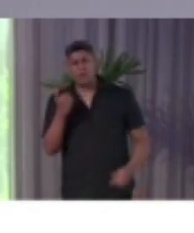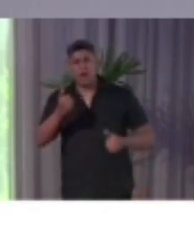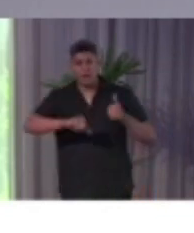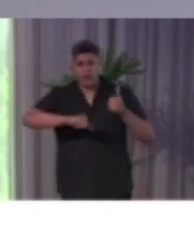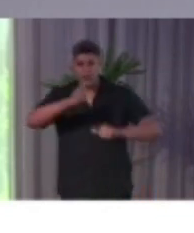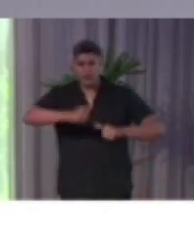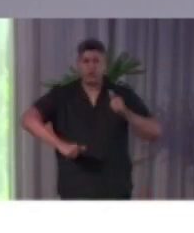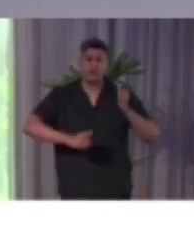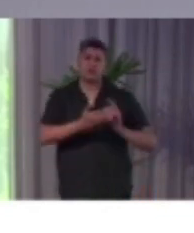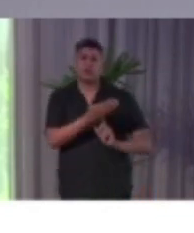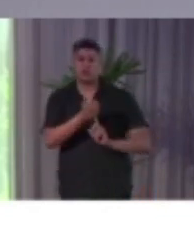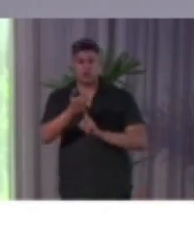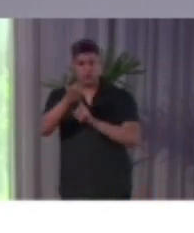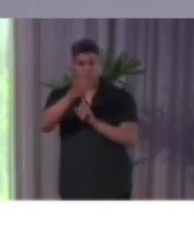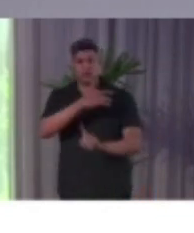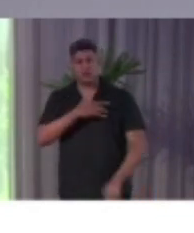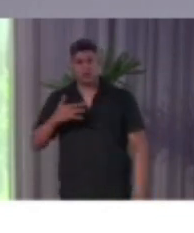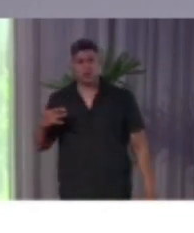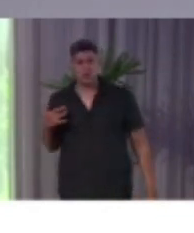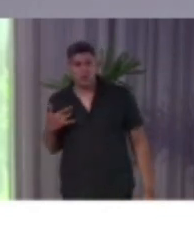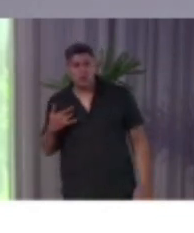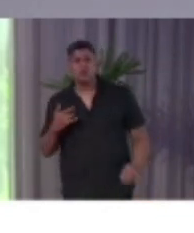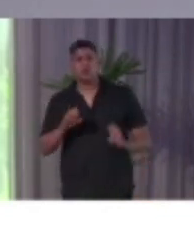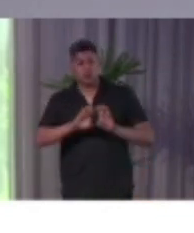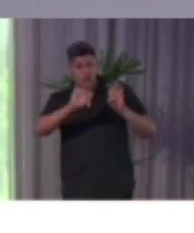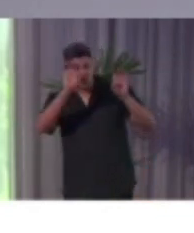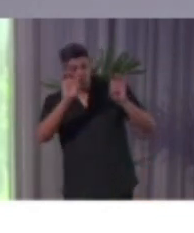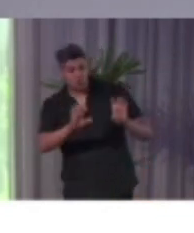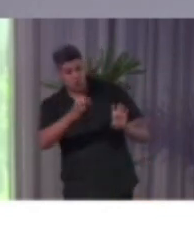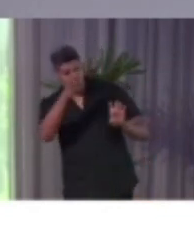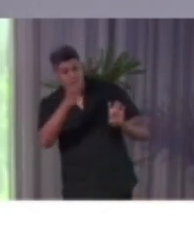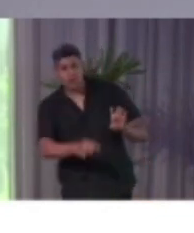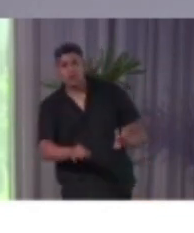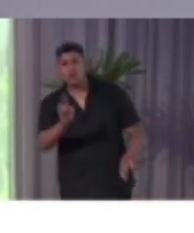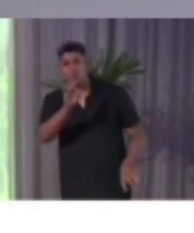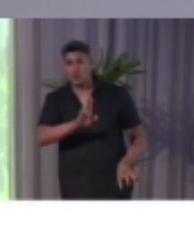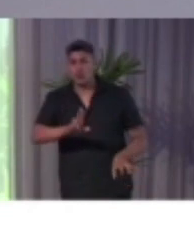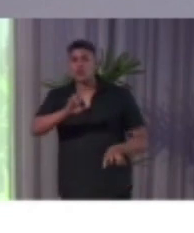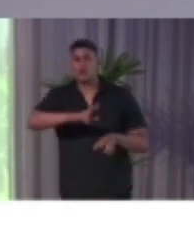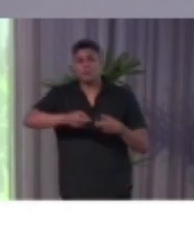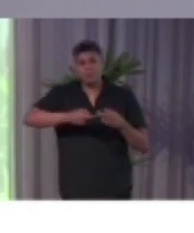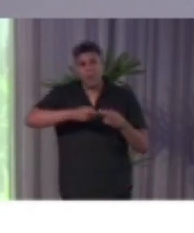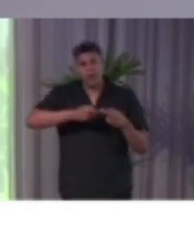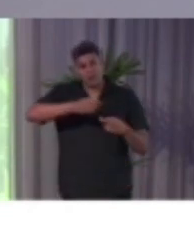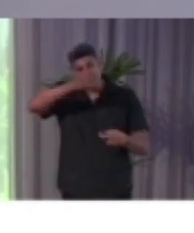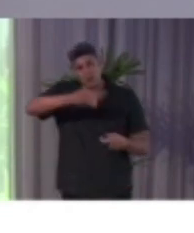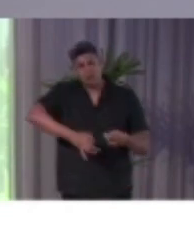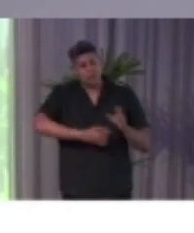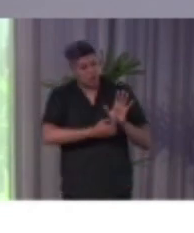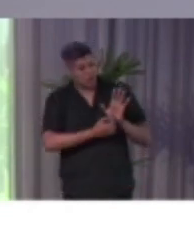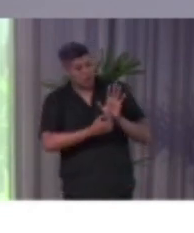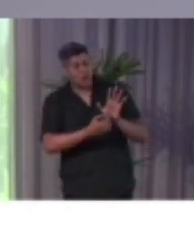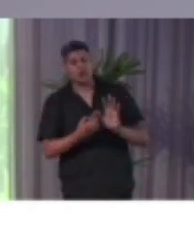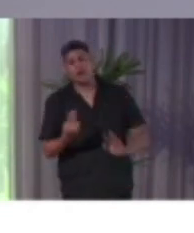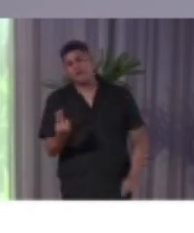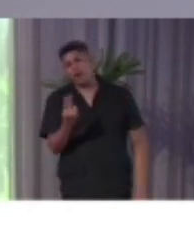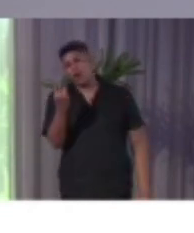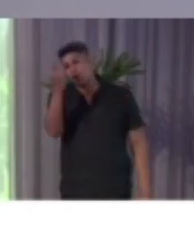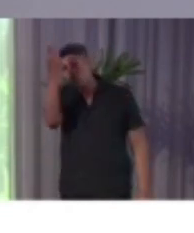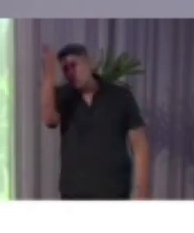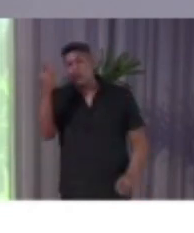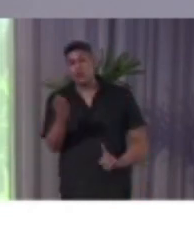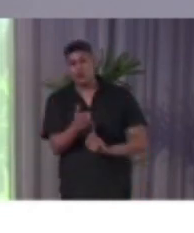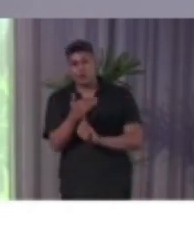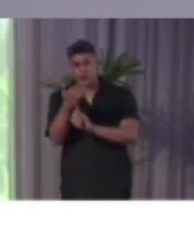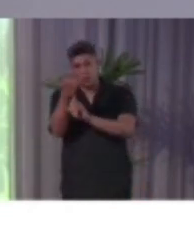que é um processo multidisciplinar, estruturado, que utiliza métodos explícitos para demonstrar o valor de uma tecnologia em saúde